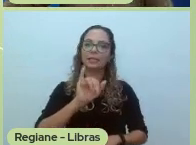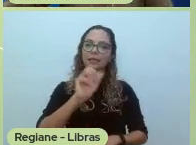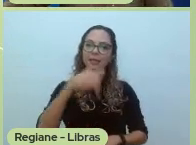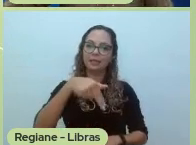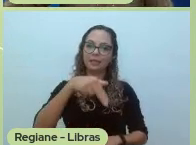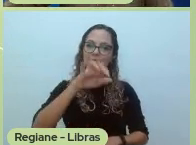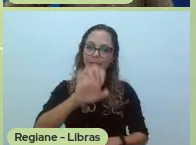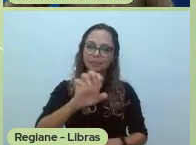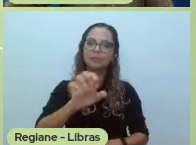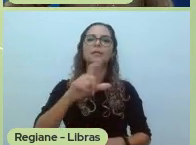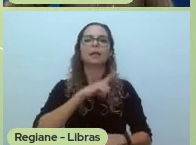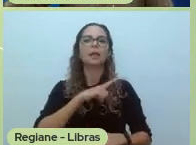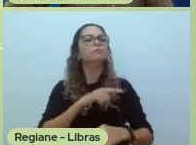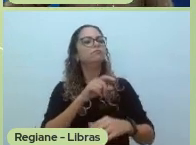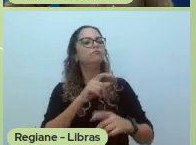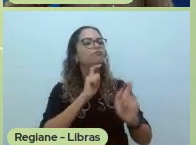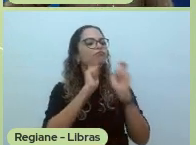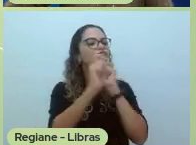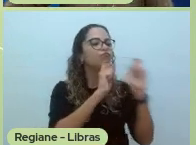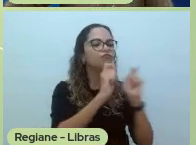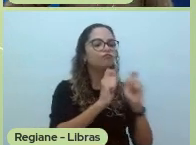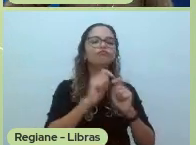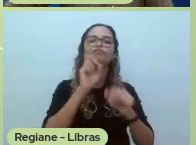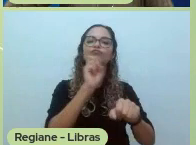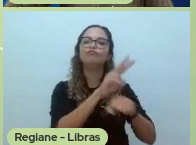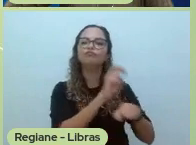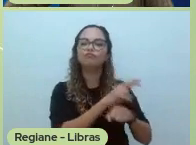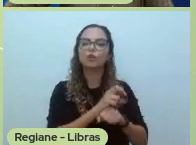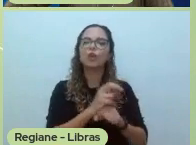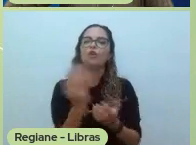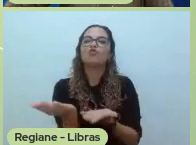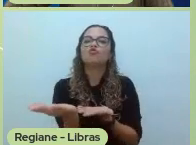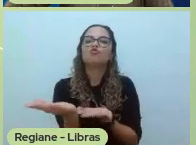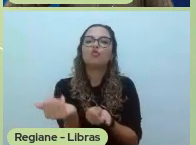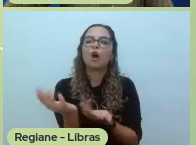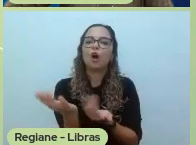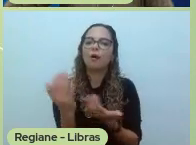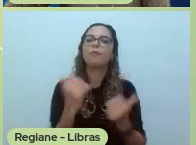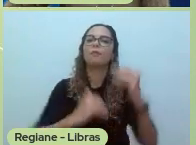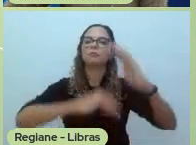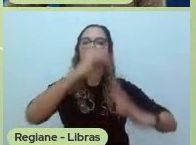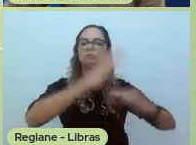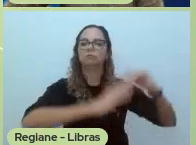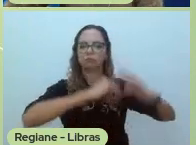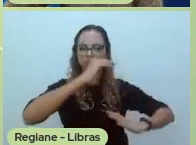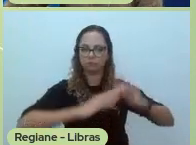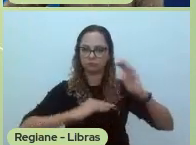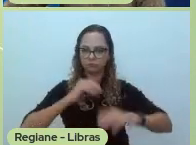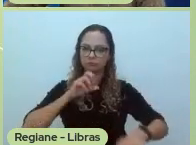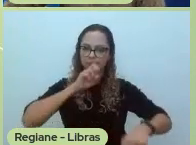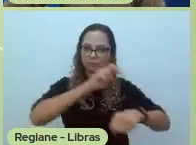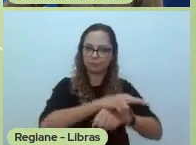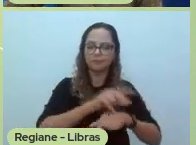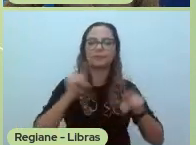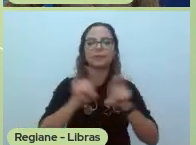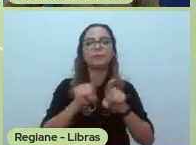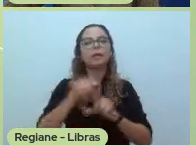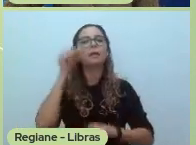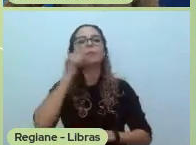atração de jovens talentos com direcionamento para mulheres em tecnologia, formação de novas